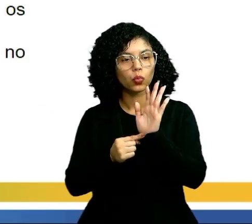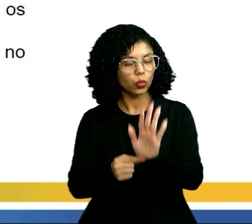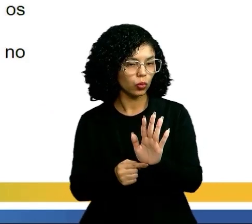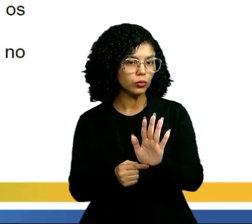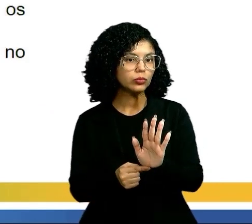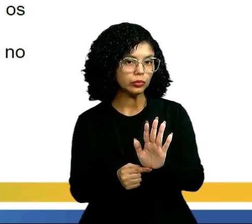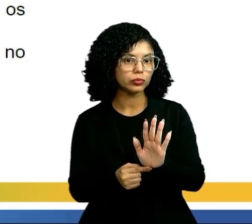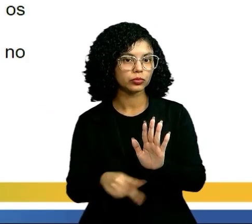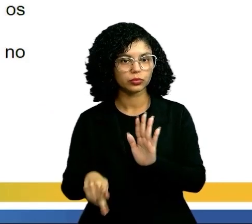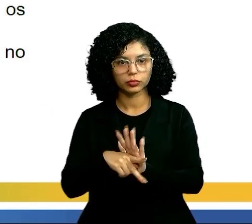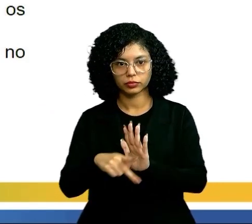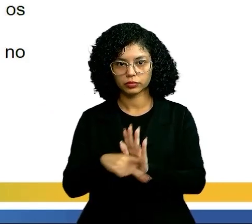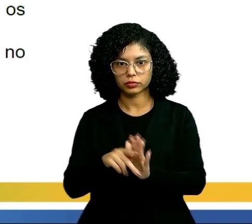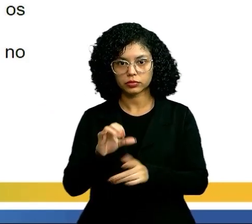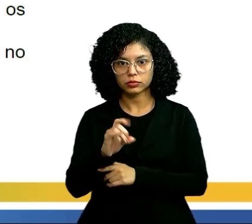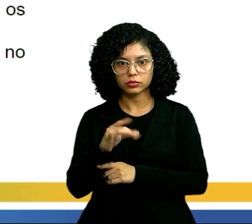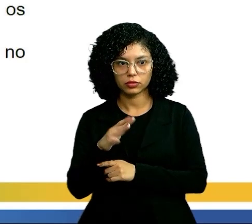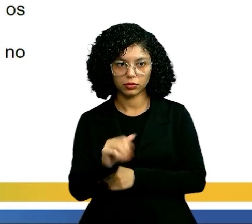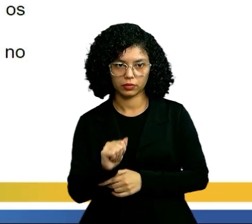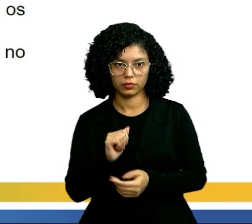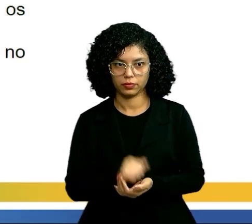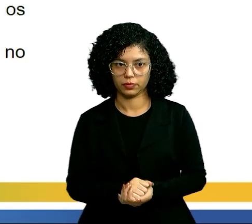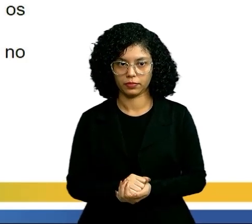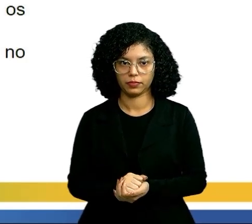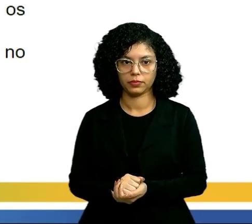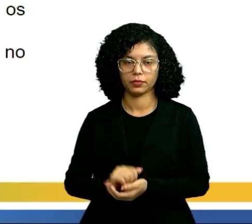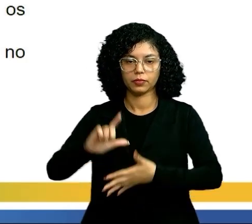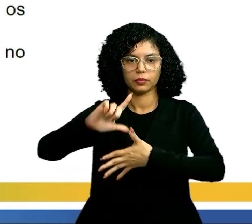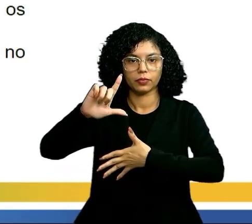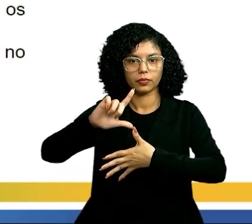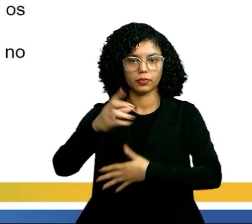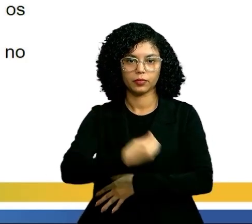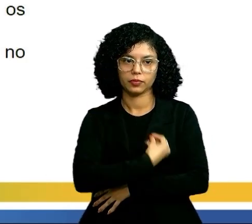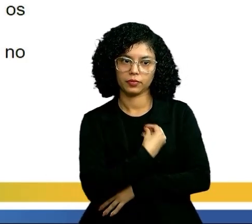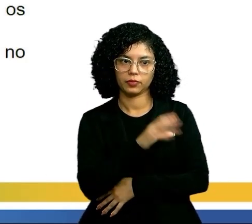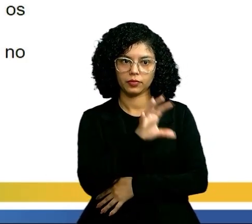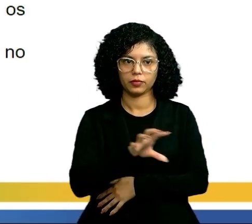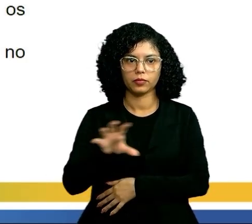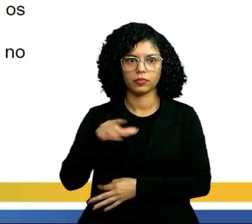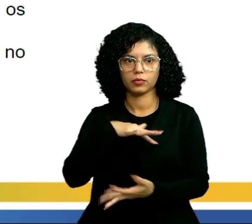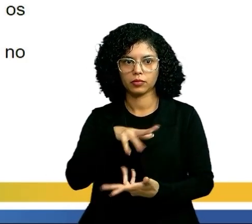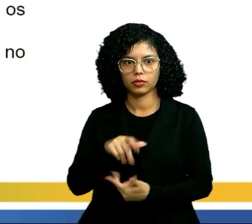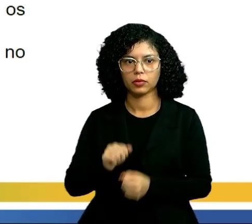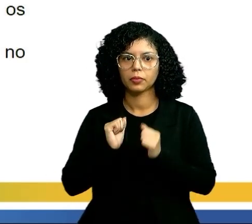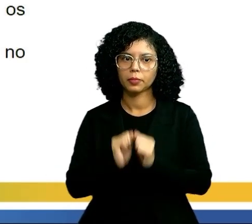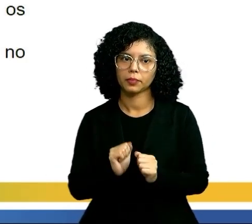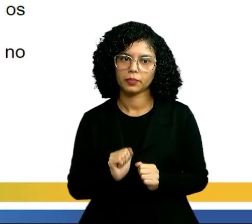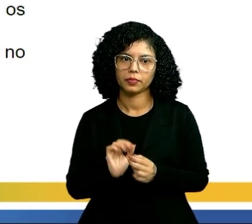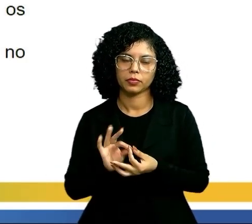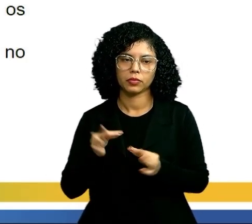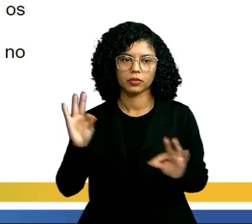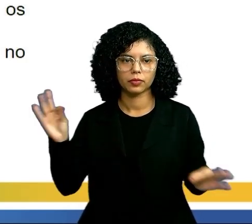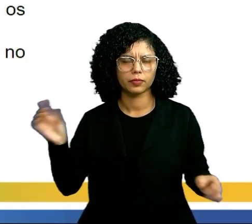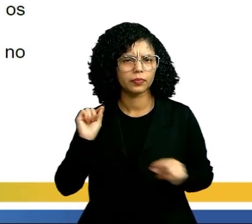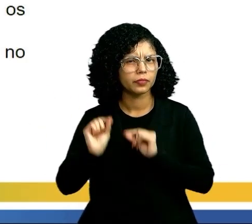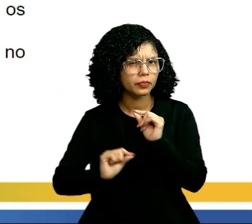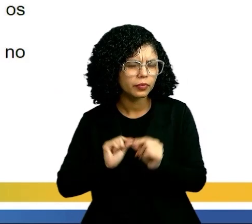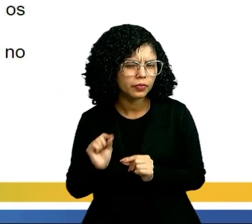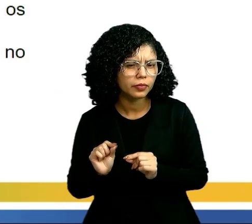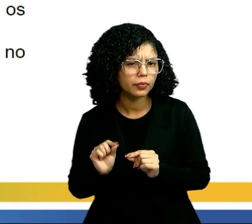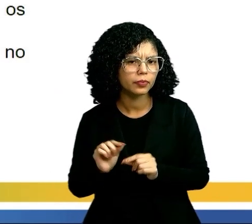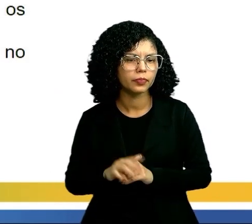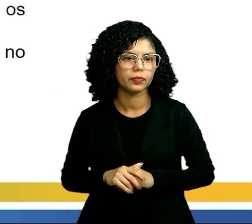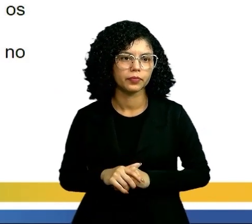à obra do arquiteto Oscar Niemeyer do Memorial da América Latina. A presença dessa região no mundo pode ser